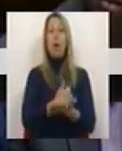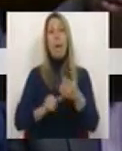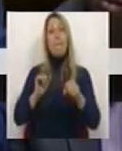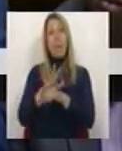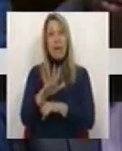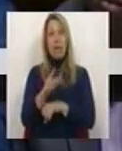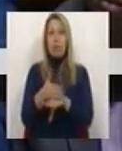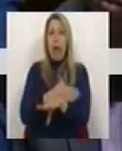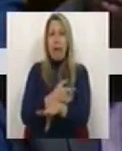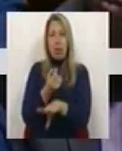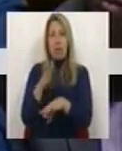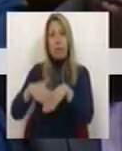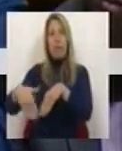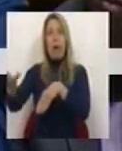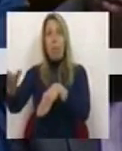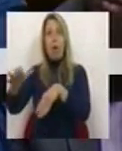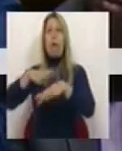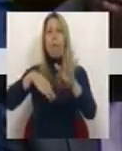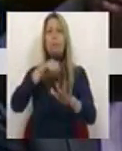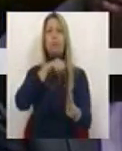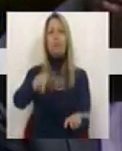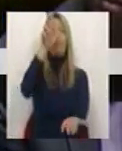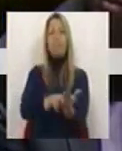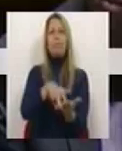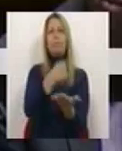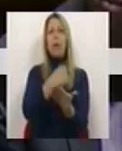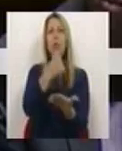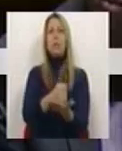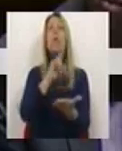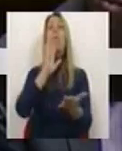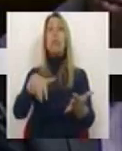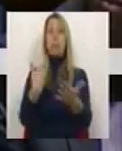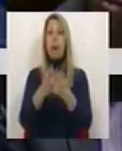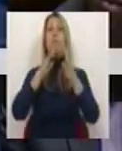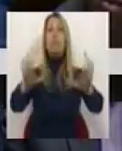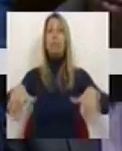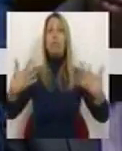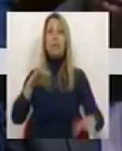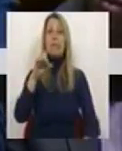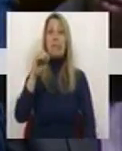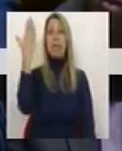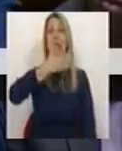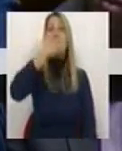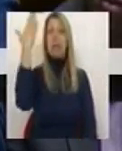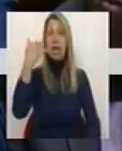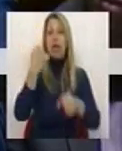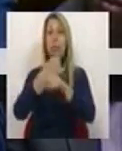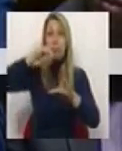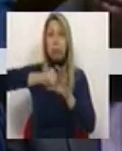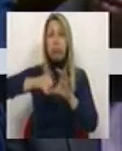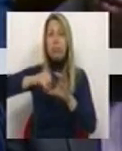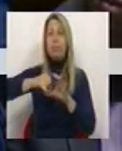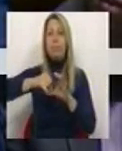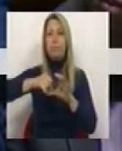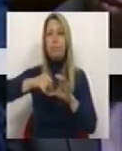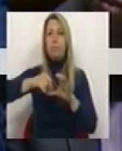ir embora, emitiu uma licença que permite realizar 60 dias de operações, ou seja, que